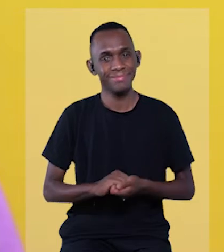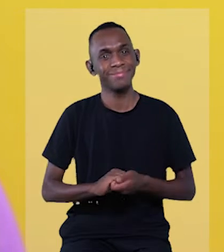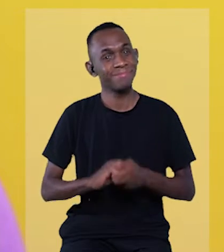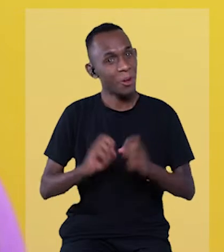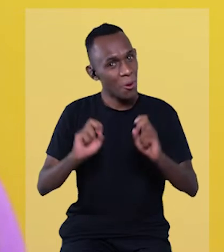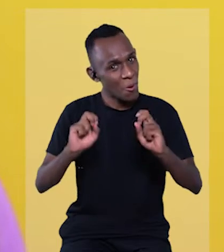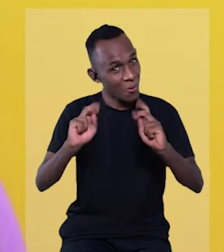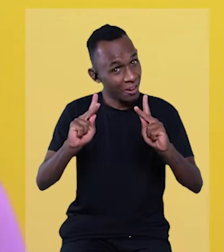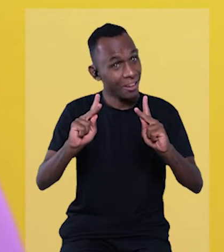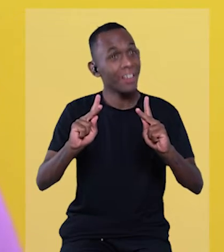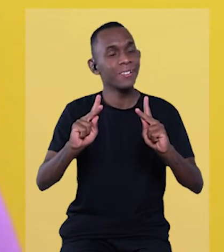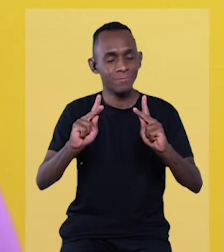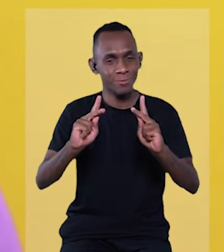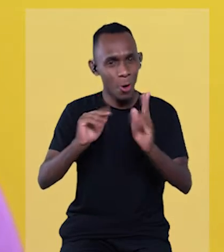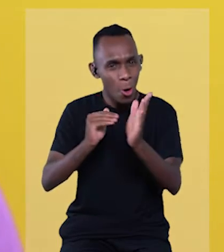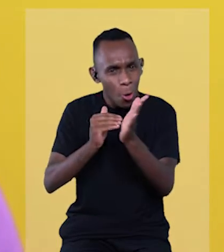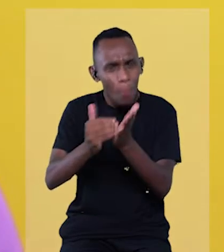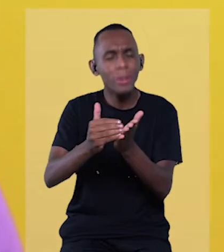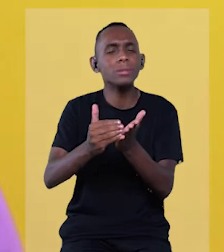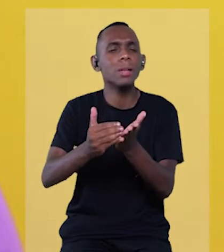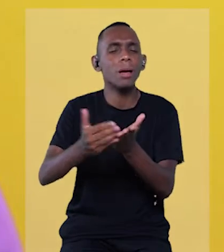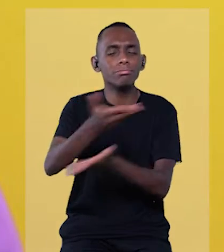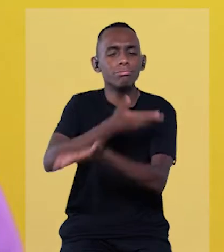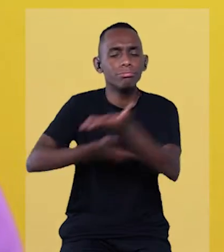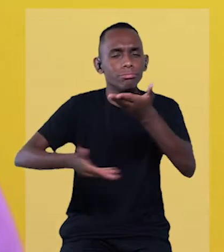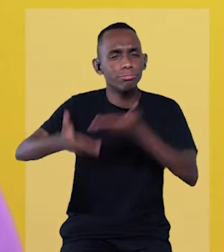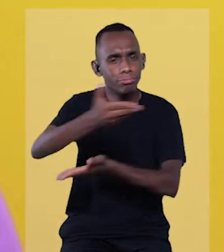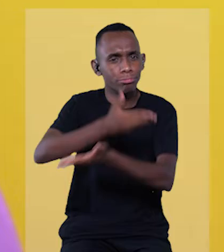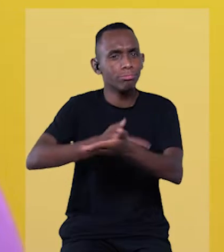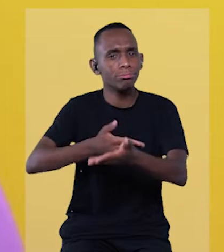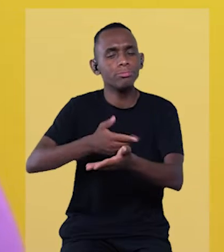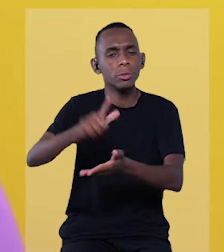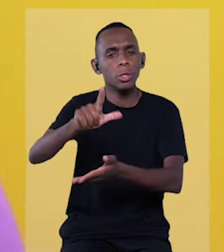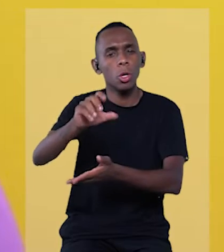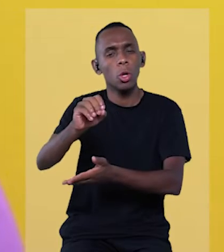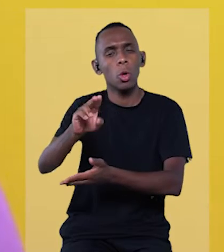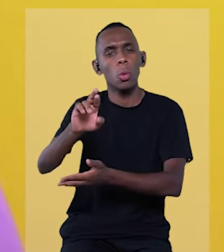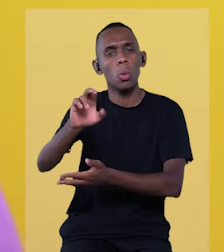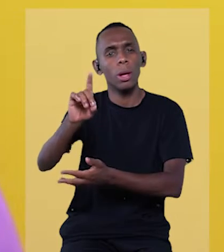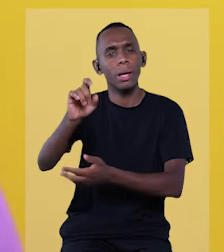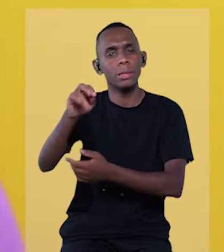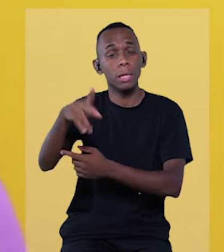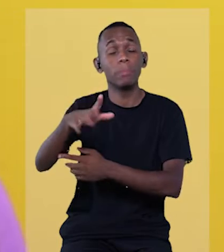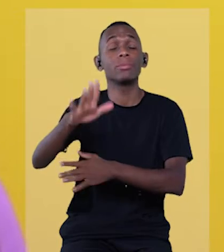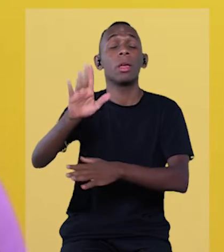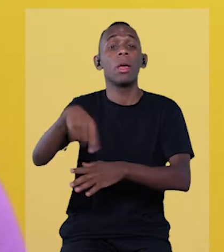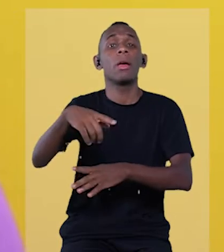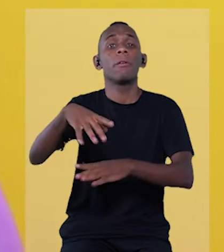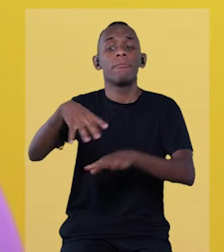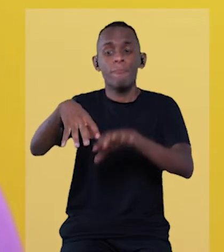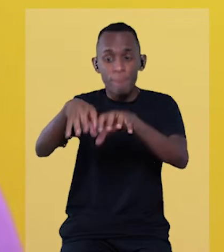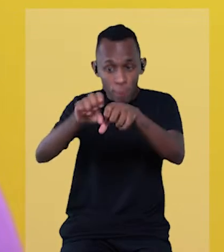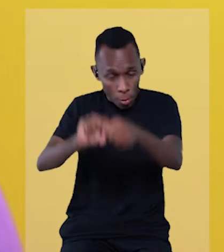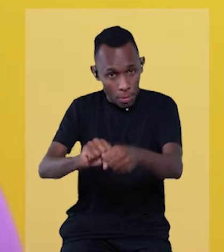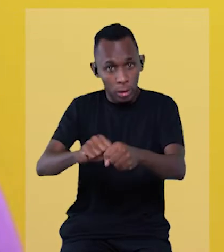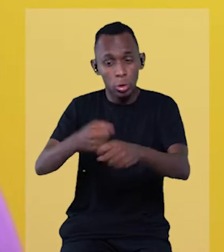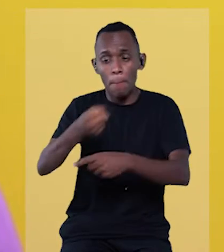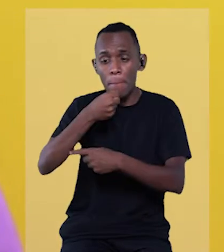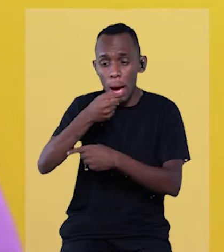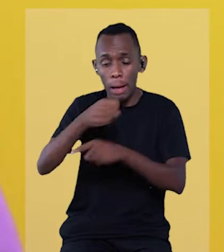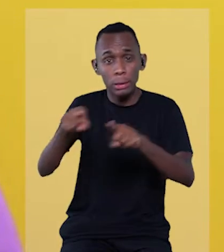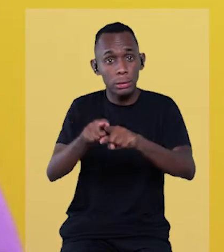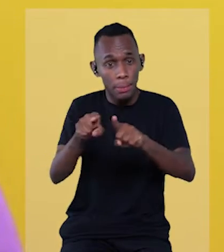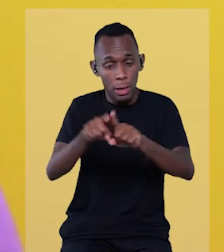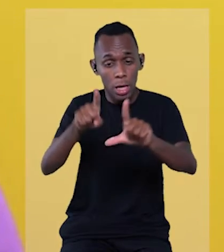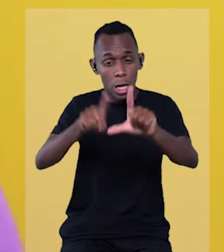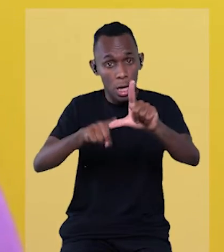Agora sim, a gente vai começar a nossa conversa com Loura Aidan. Ele é formado em jornalismo e letras, ambos